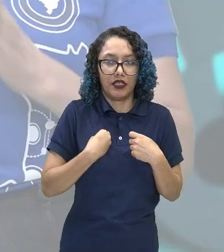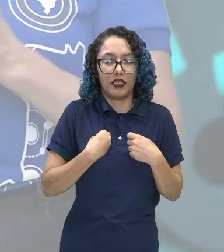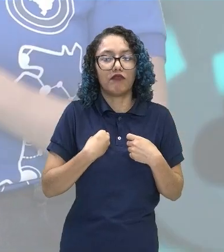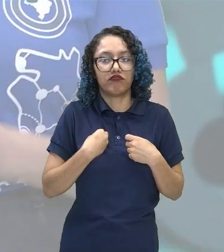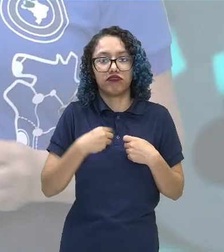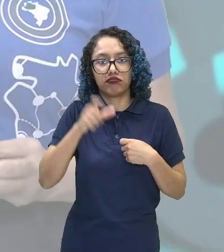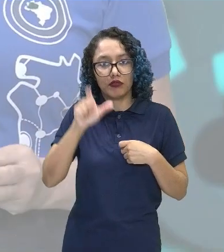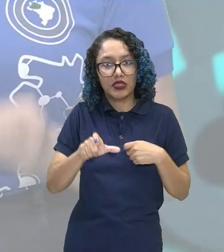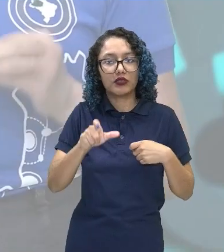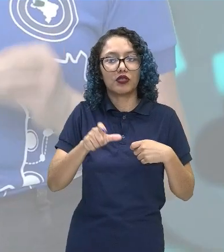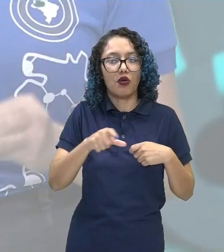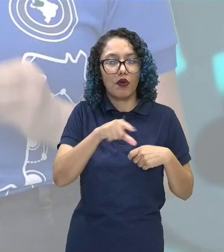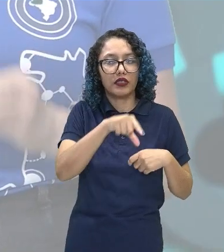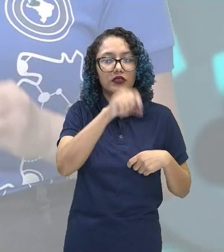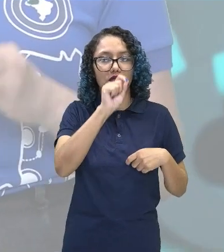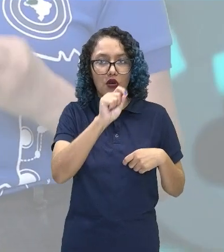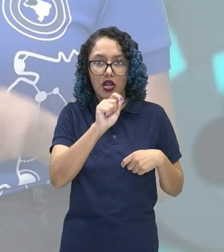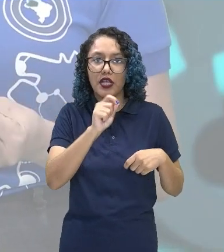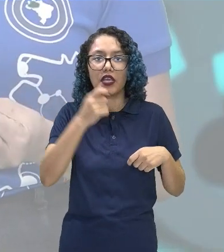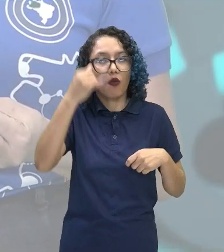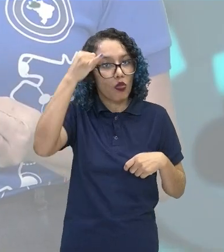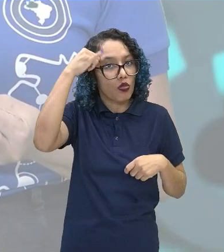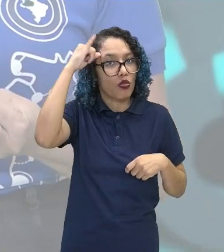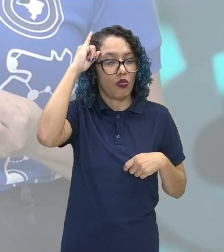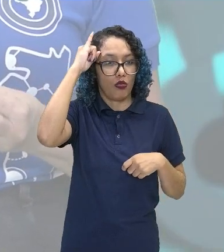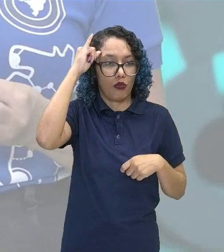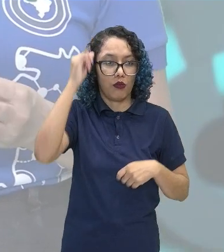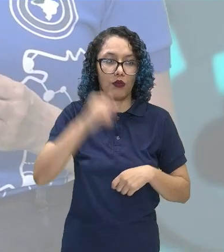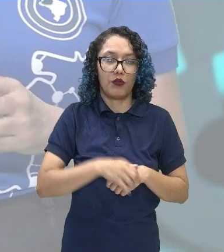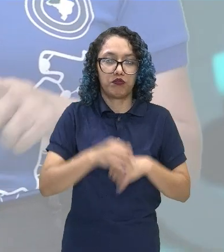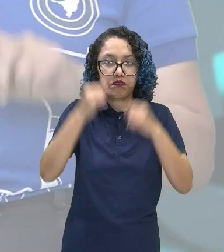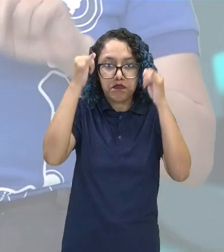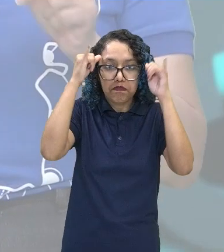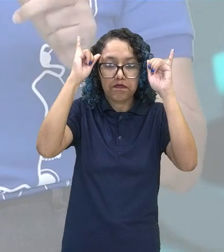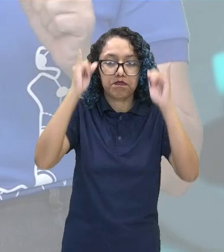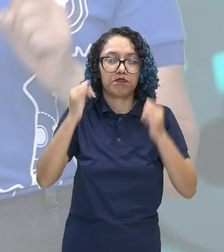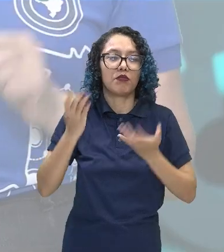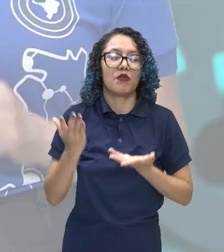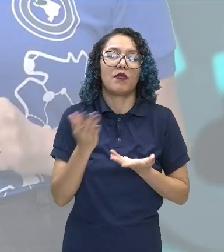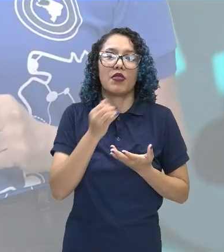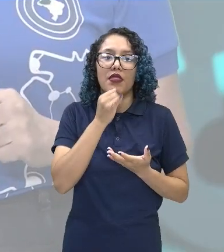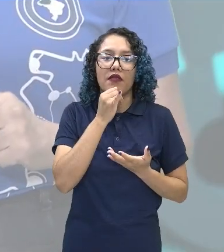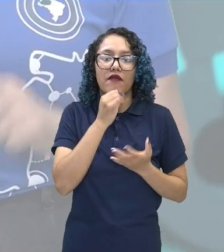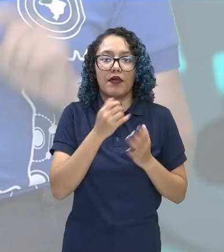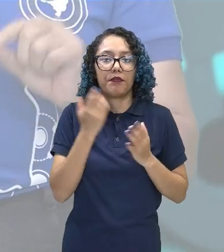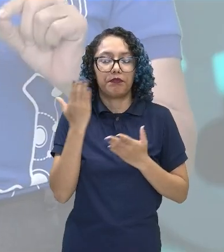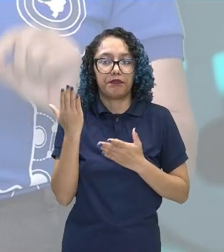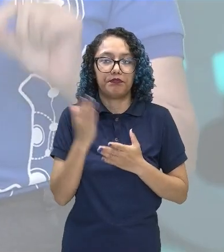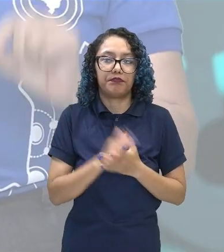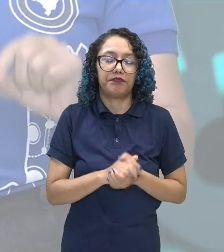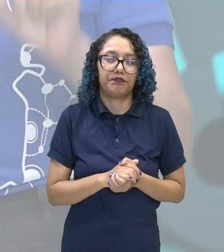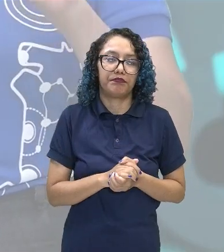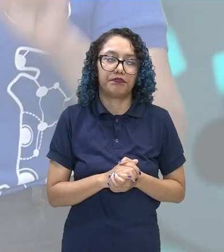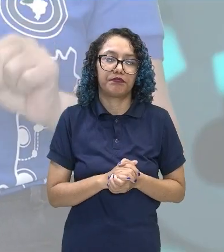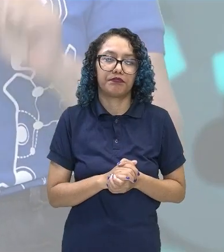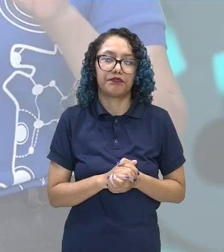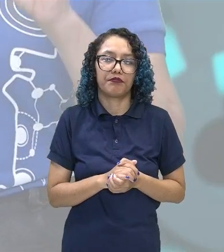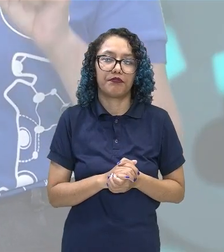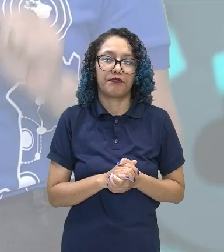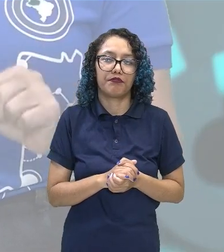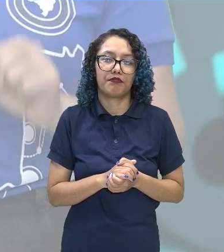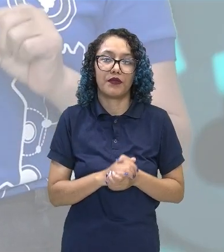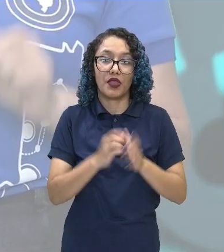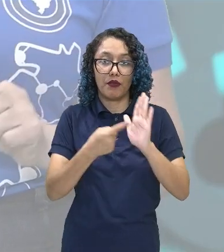touro. Então, vamos lá para a metáfora. Então, vamos aqui o exemplo da metáfora. Todo